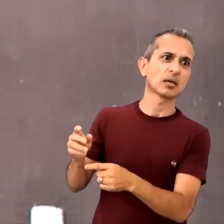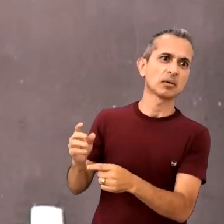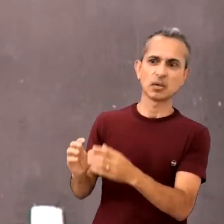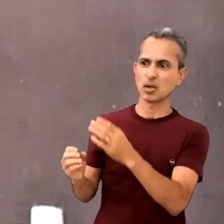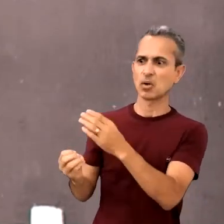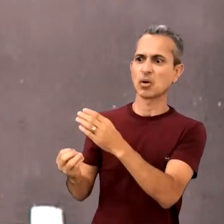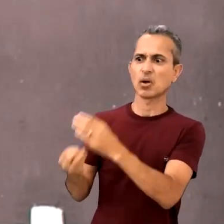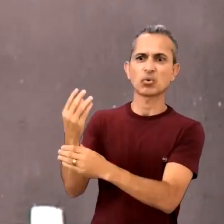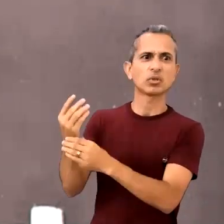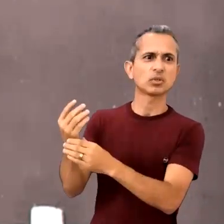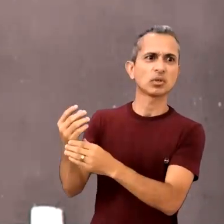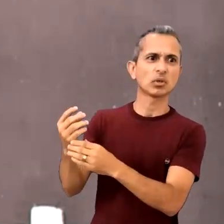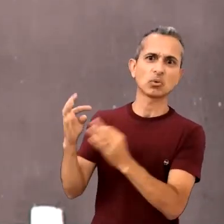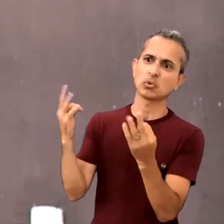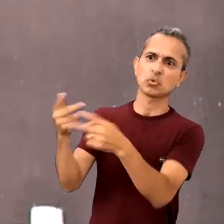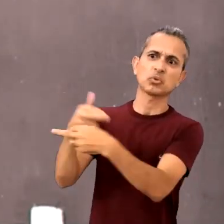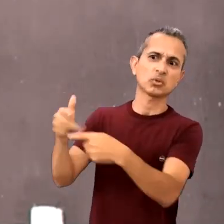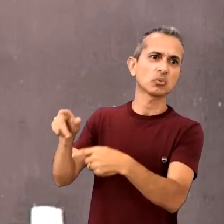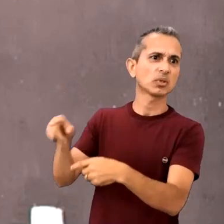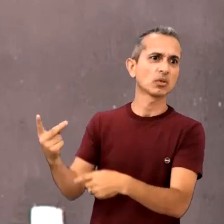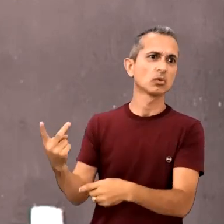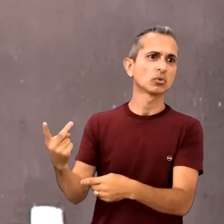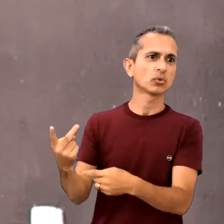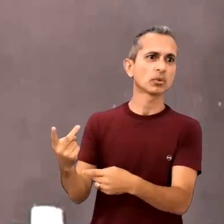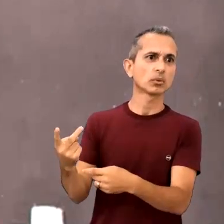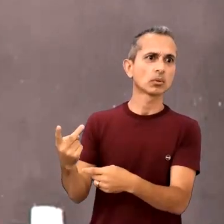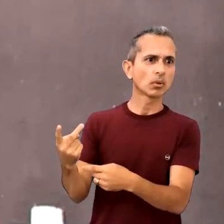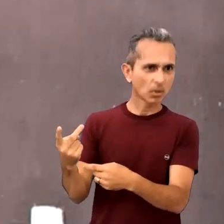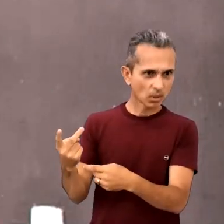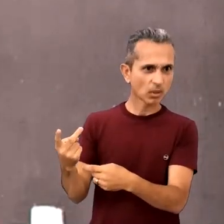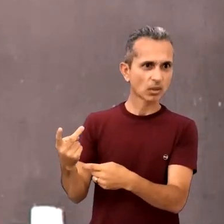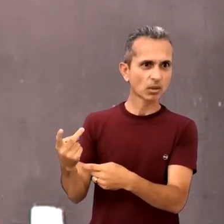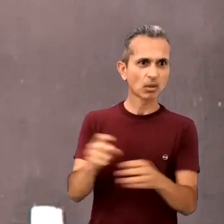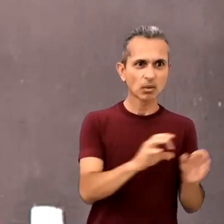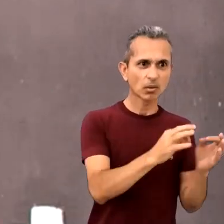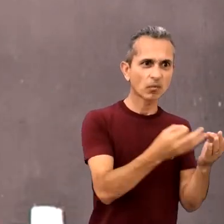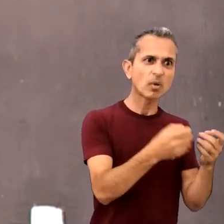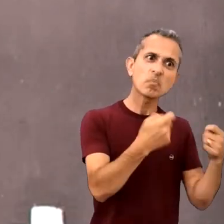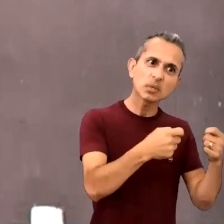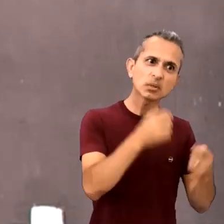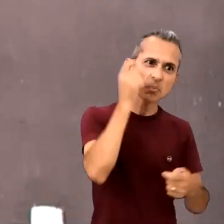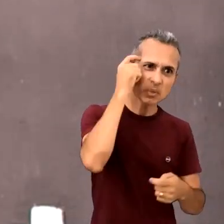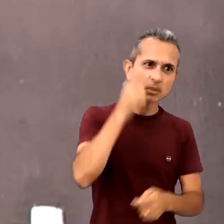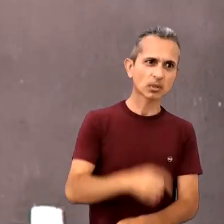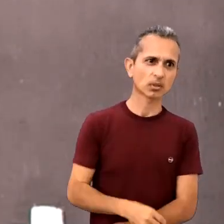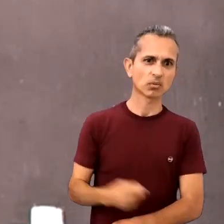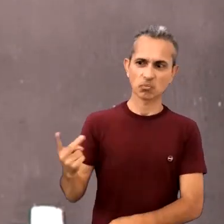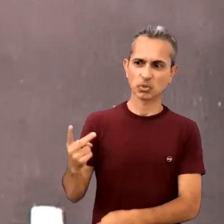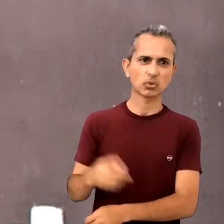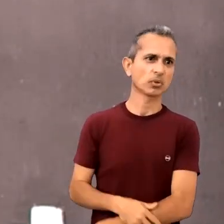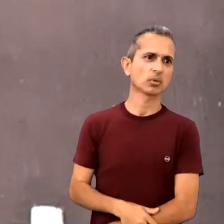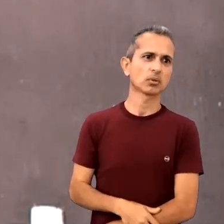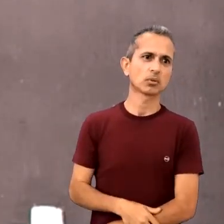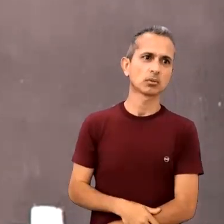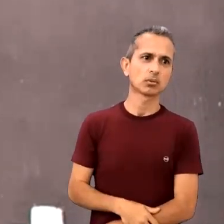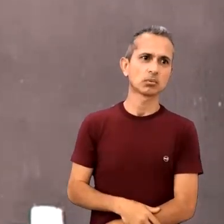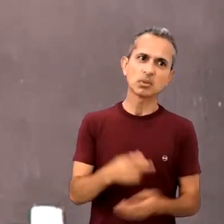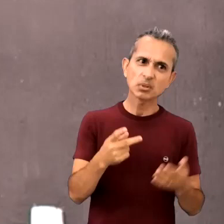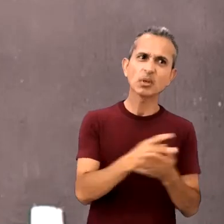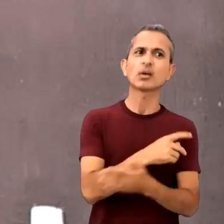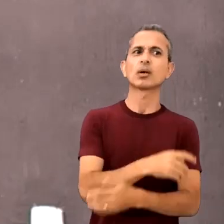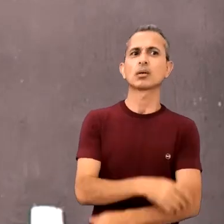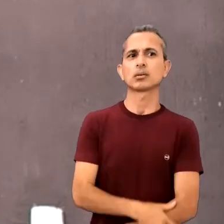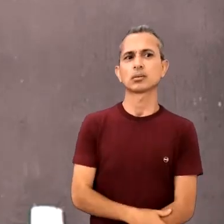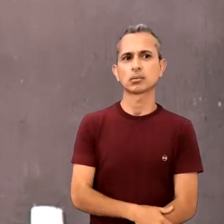pensar? Os teus familiares incrédulos têm que pensar isso a respeito de você? Isso está errado, gente. E os